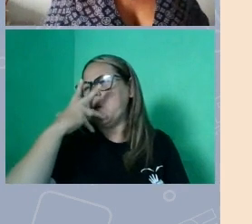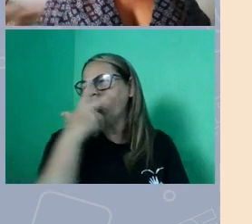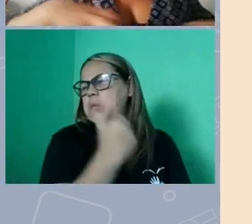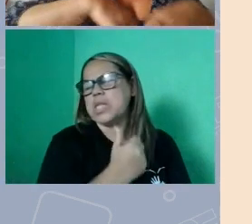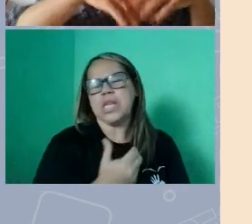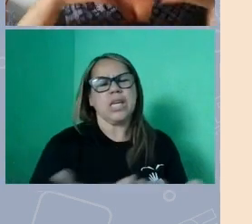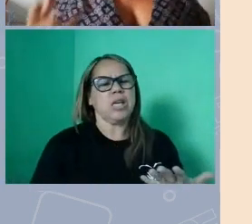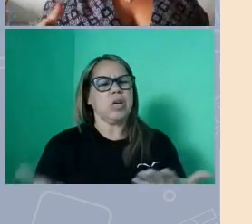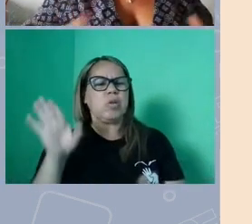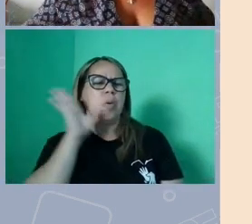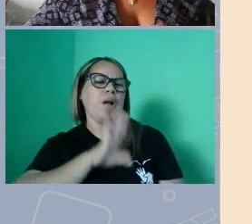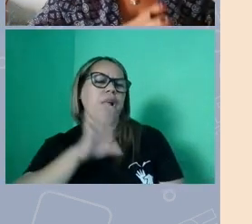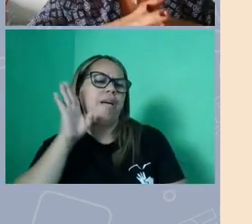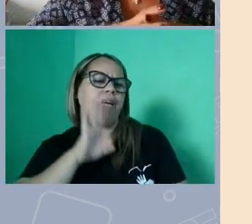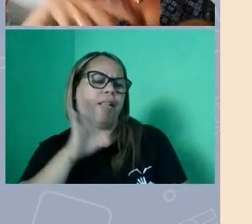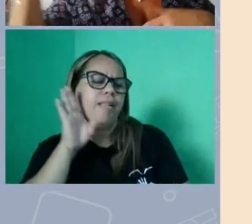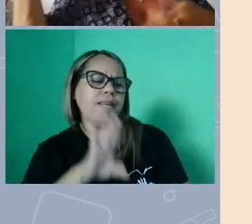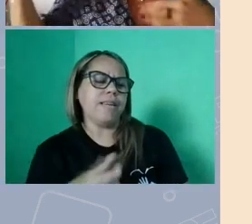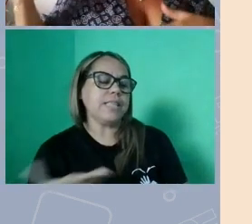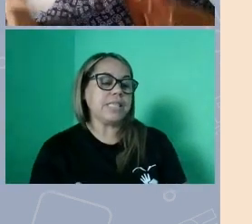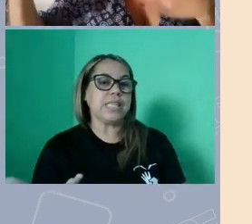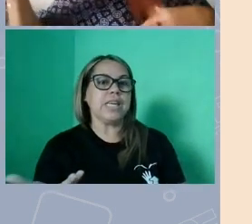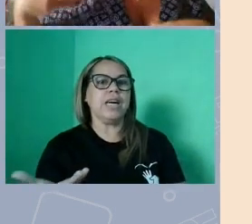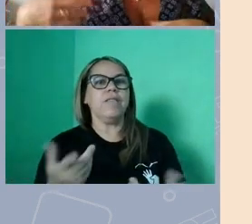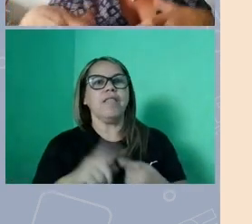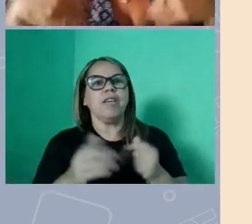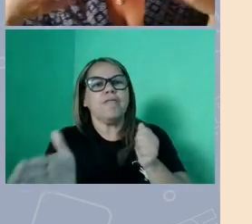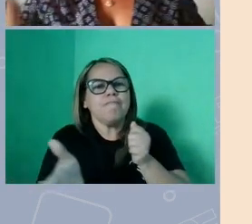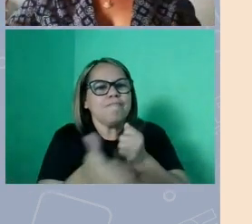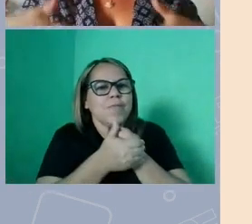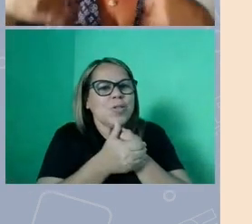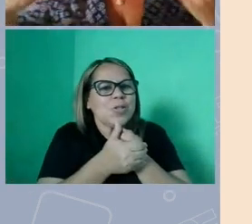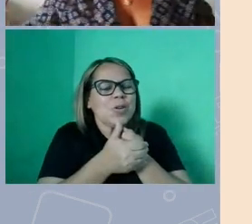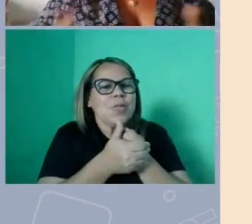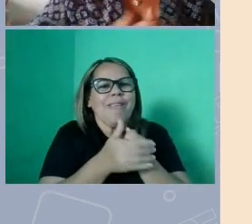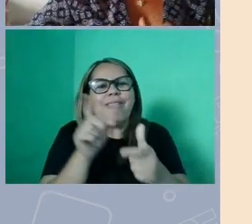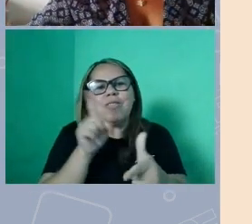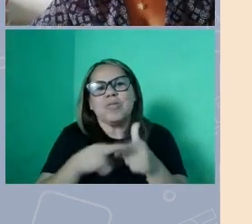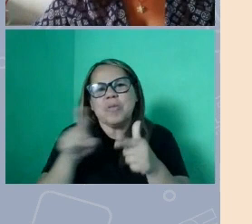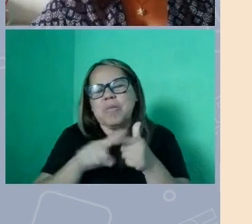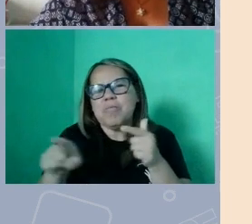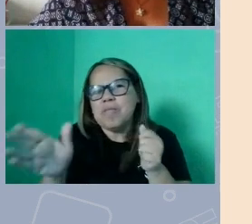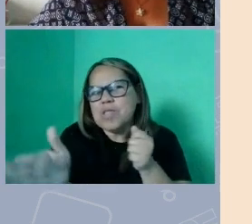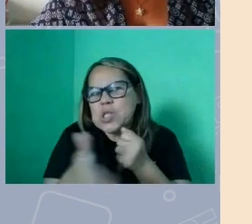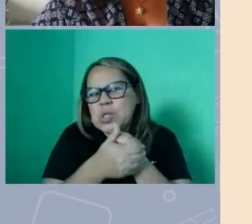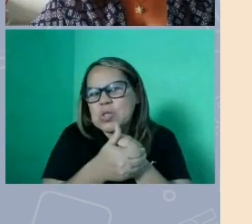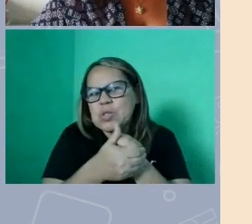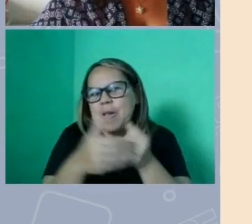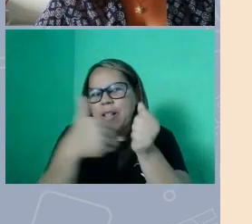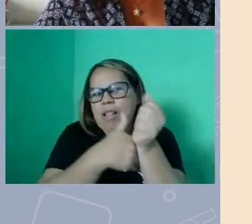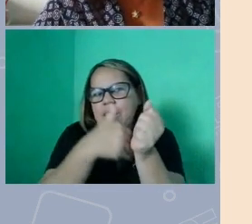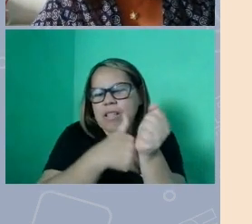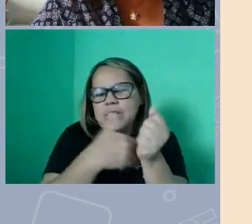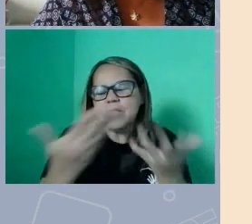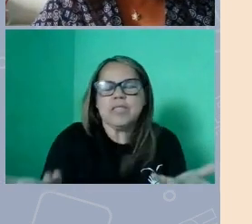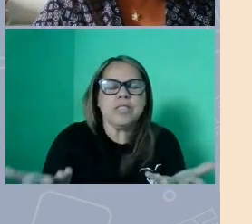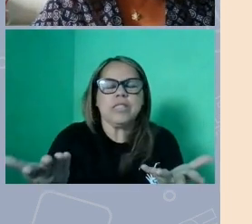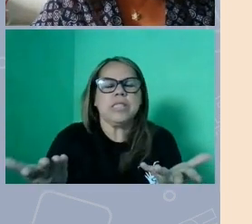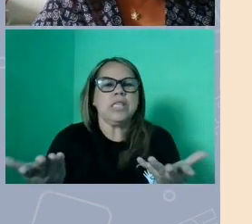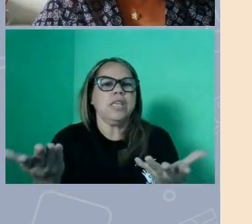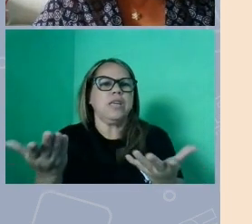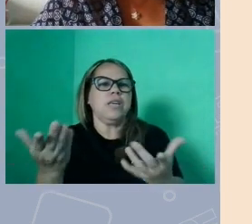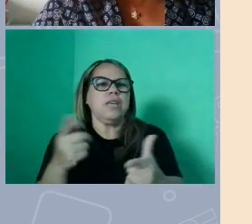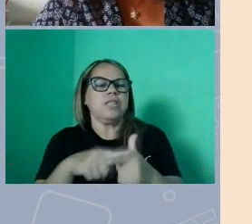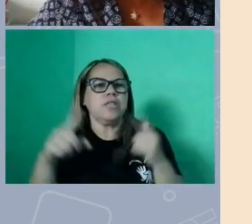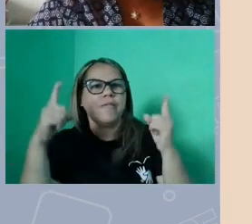legal o é interessante e ocultando escondendo os problemas as dificuldades na maioria dos casos ok vamos